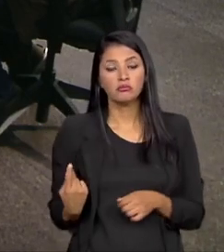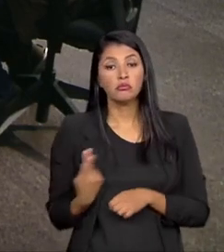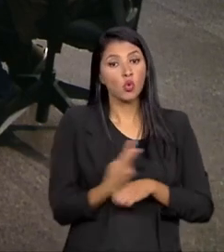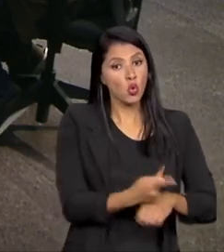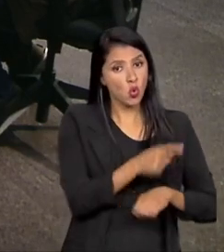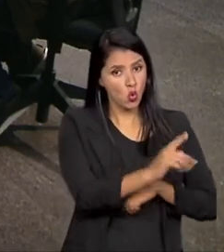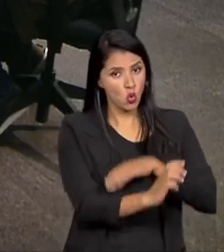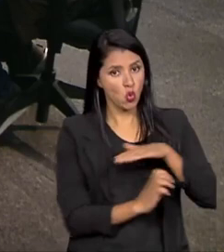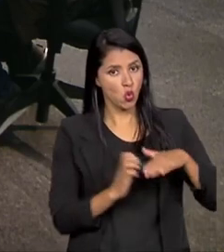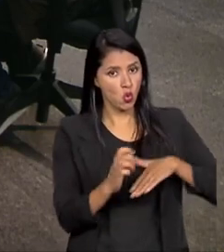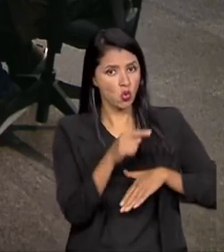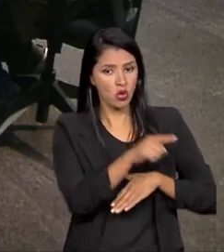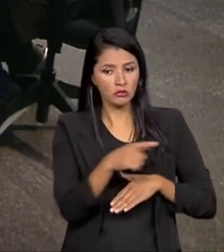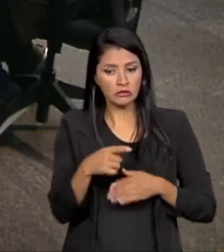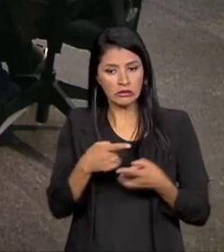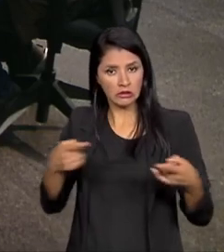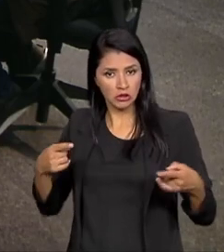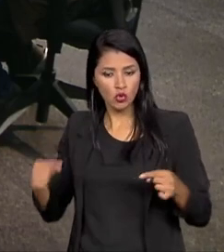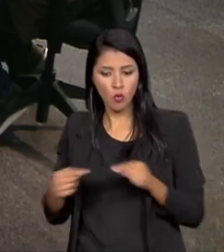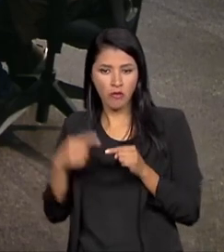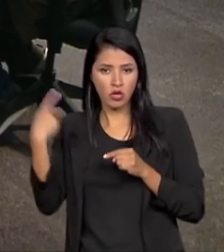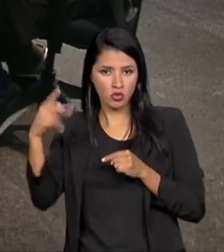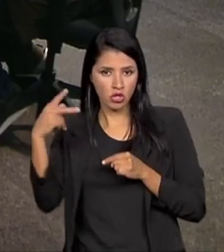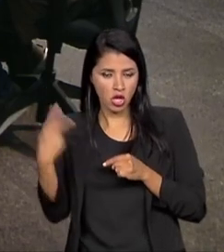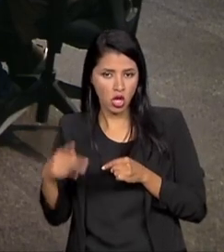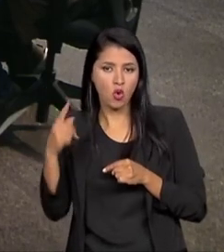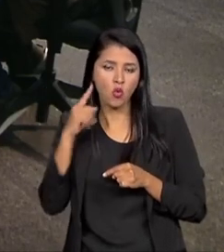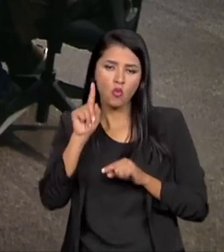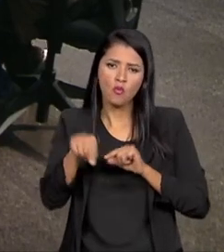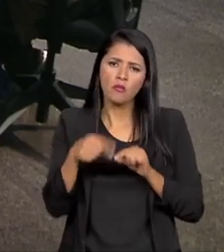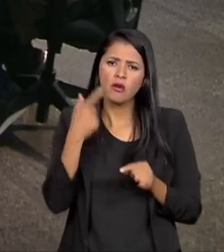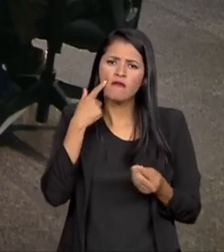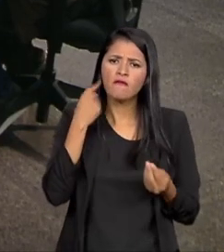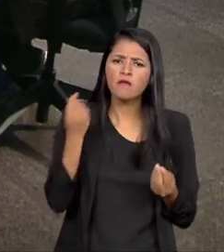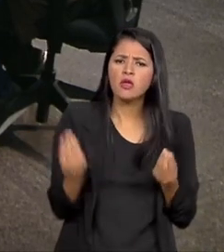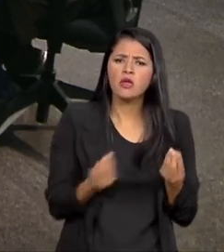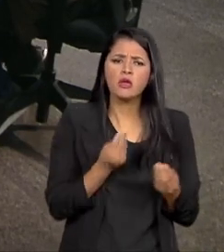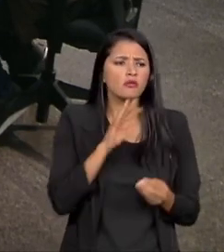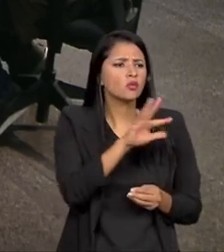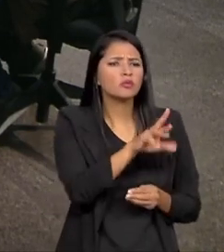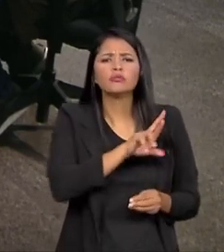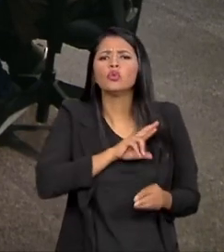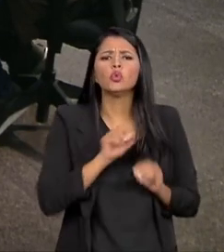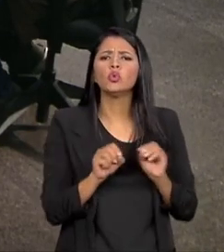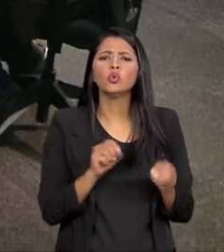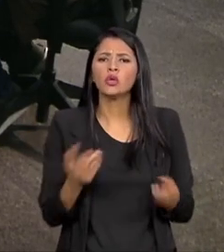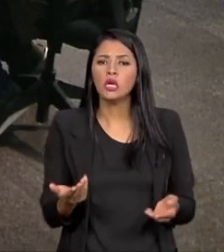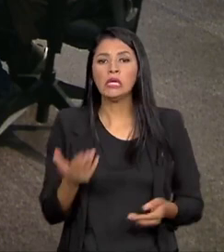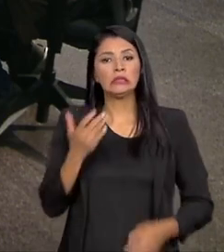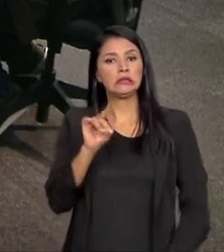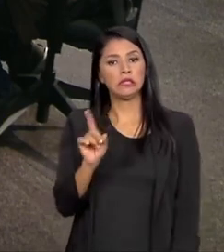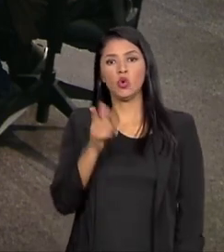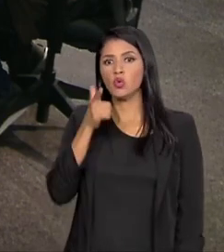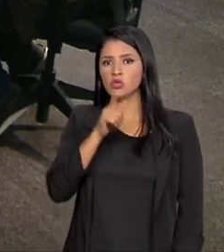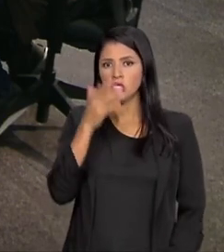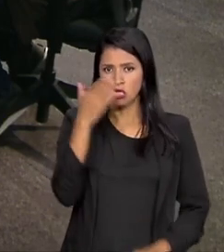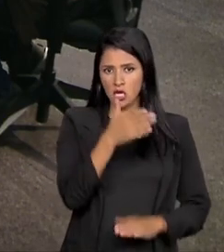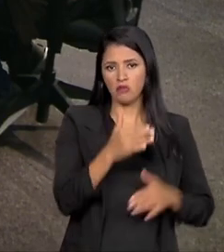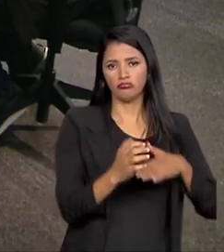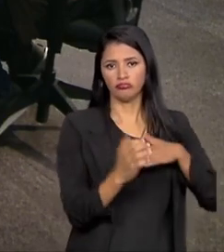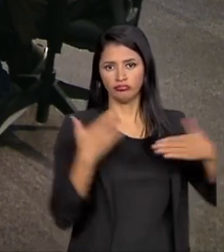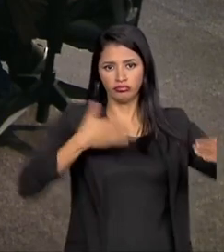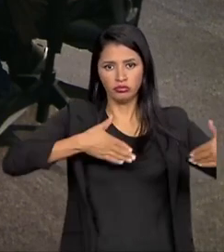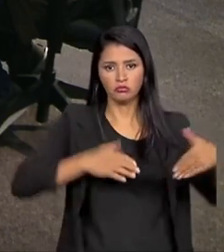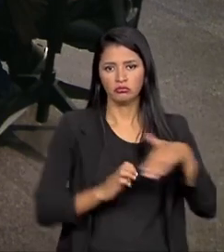que ela Ativa ao seu bilhete para verificar as soluções oferecidas Se não conseguir resolver diretamente com a empresa